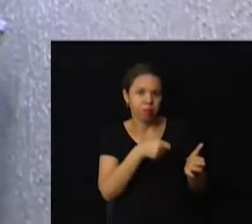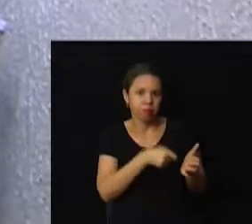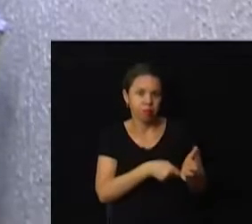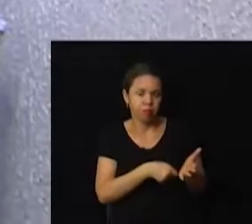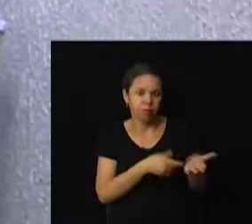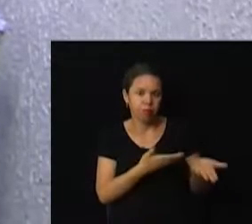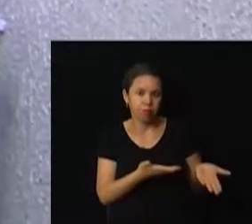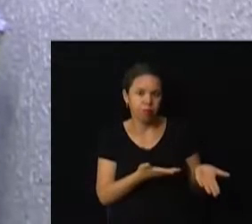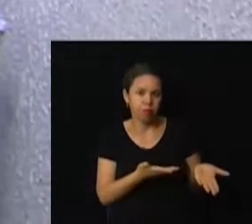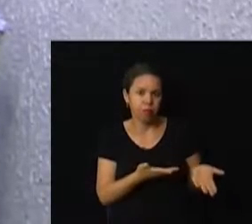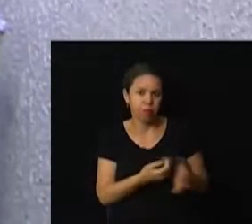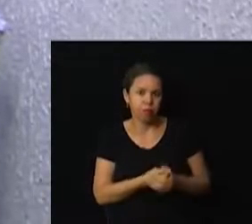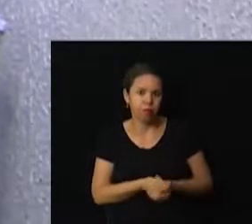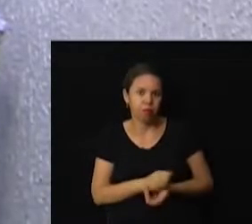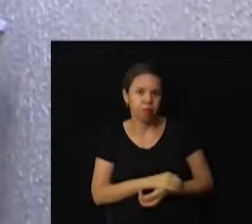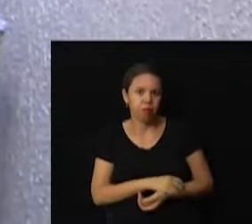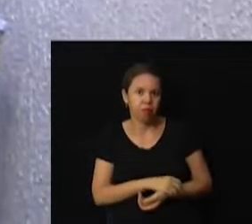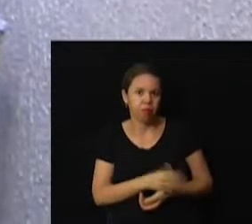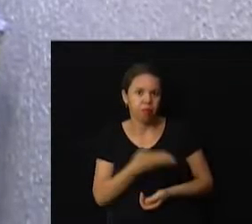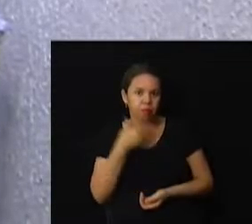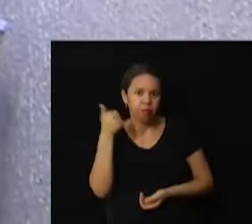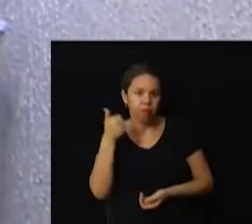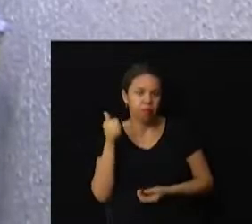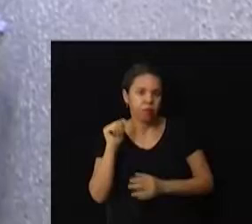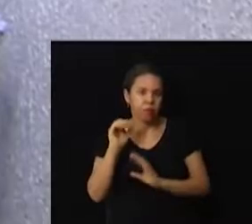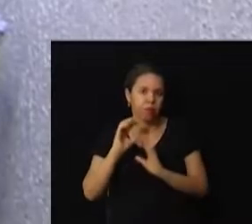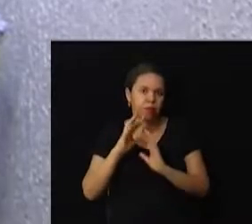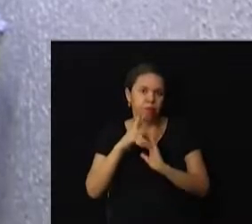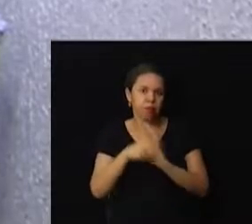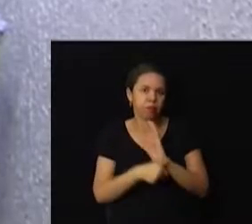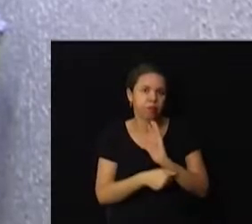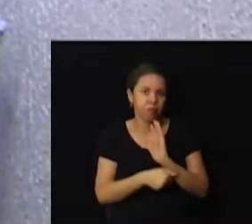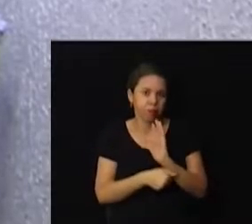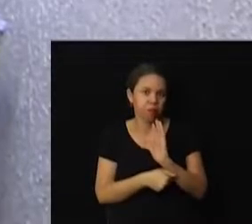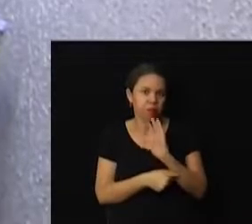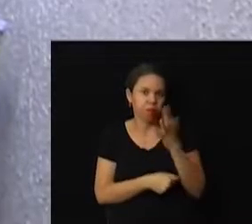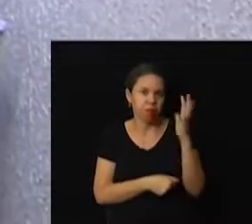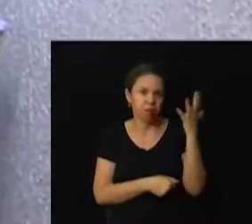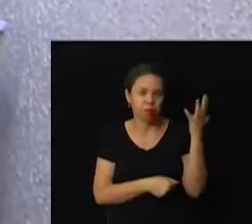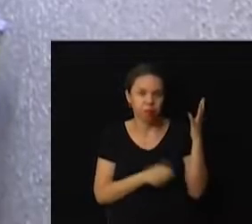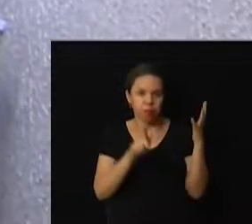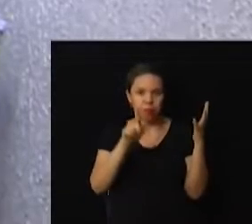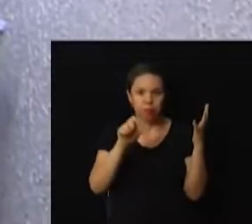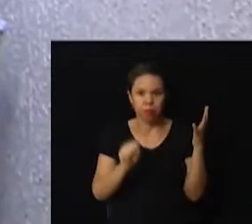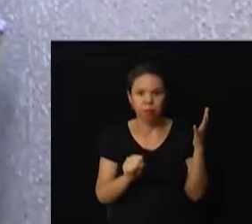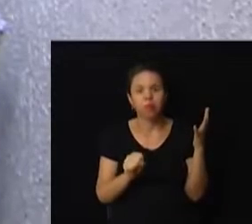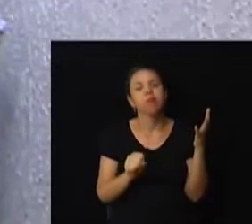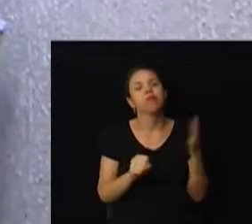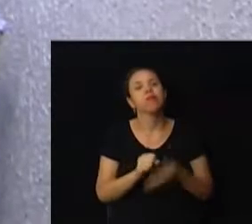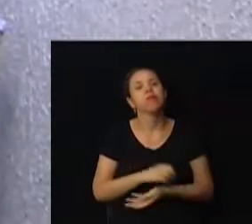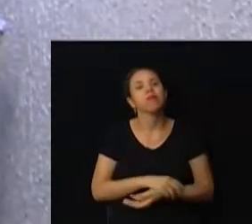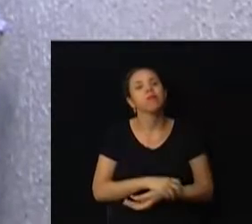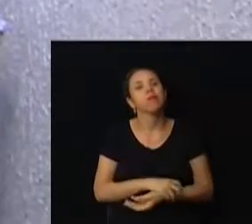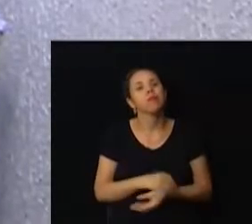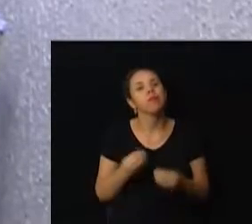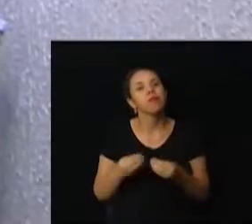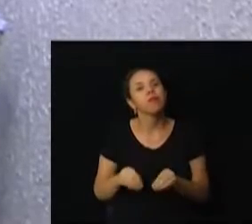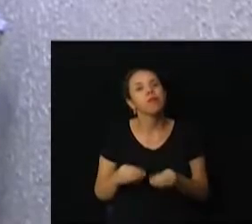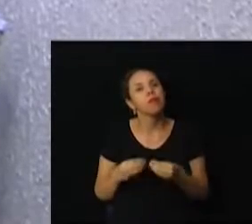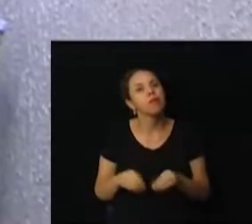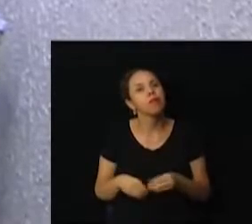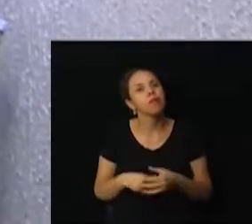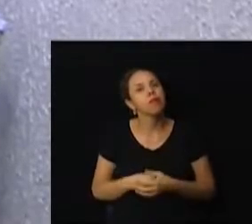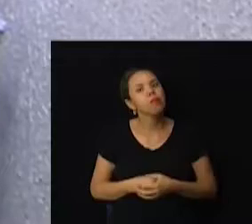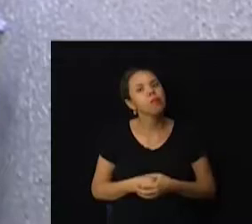políticas, inclusive para melhorar a questão ambiental, porque o gás que afeta